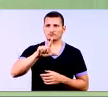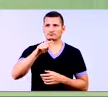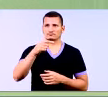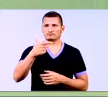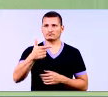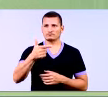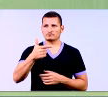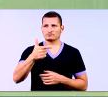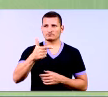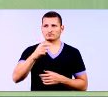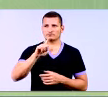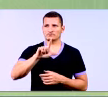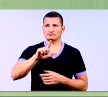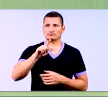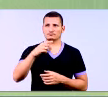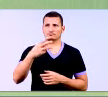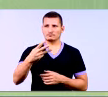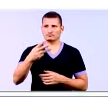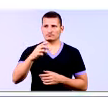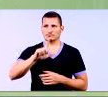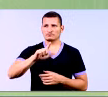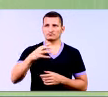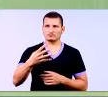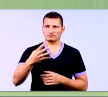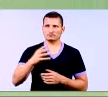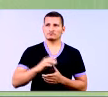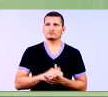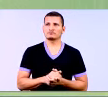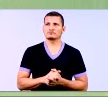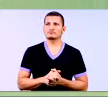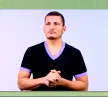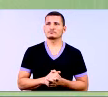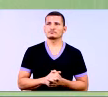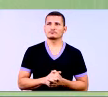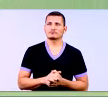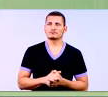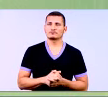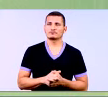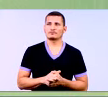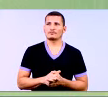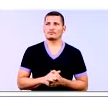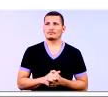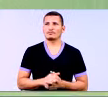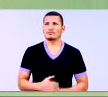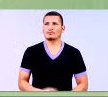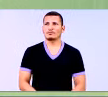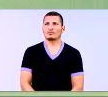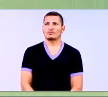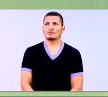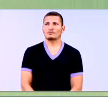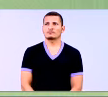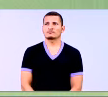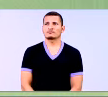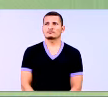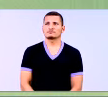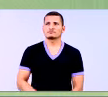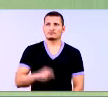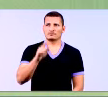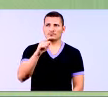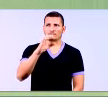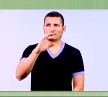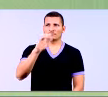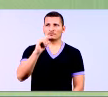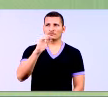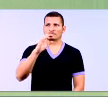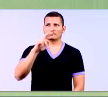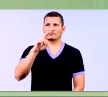L2, L3, L4, mais longe do núcleo do processador, mais rápido ela é. Essa memória cache, ela vai